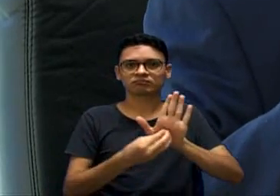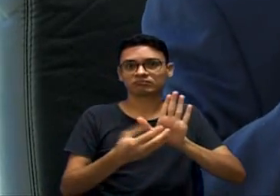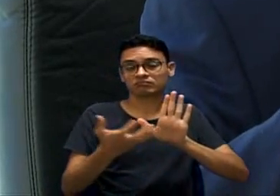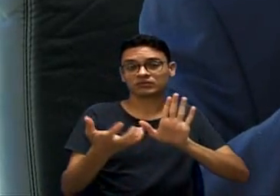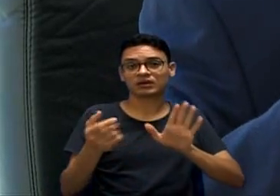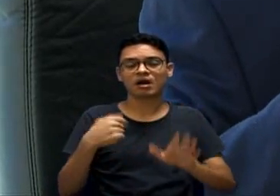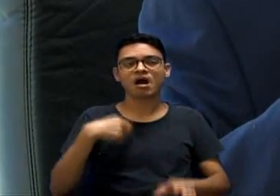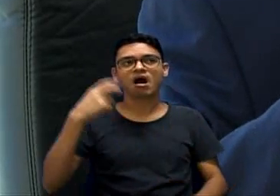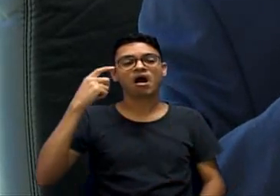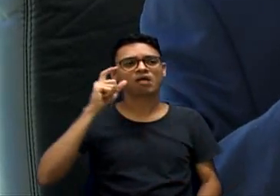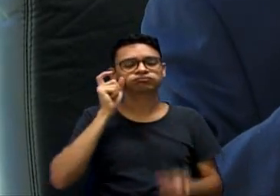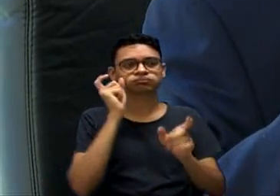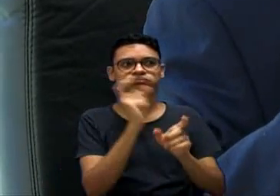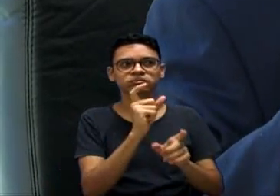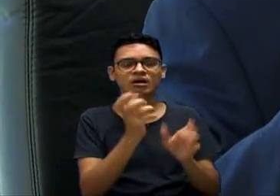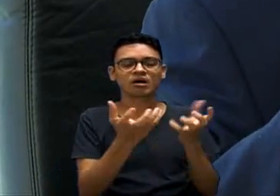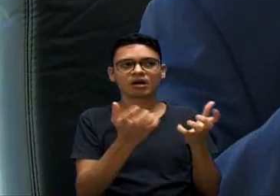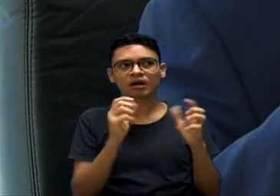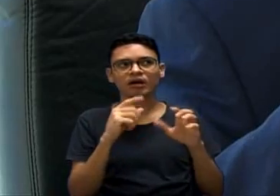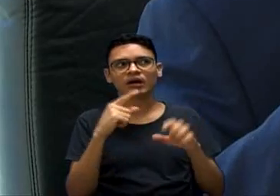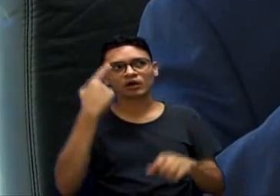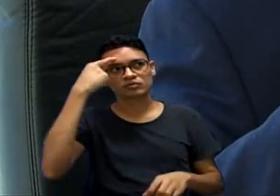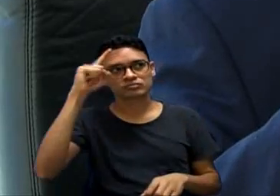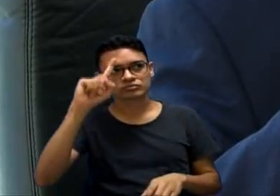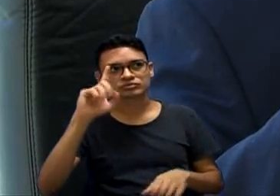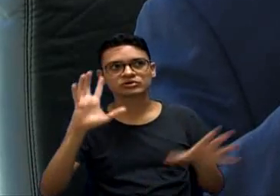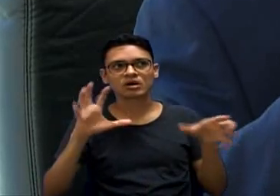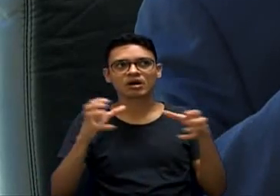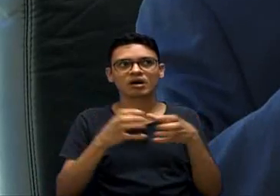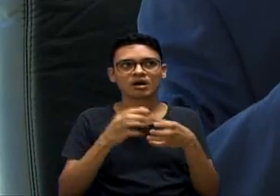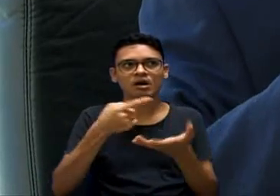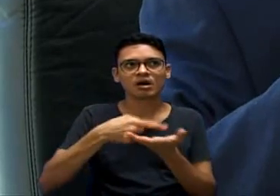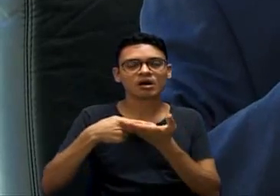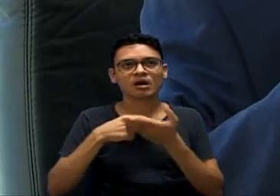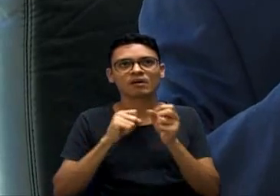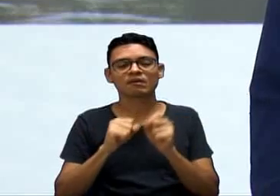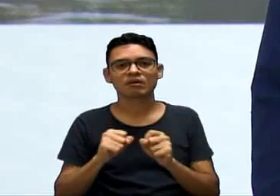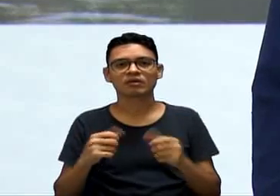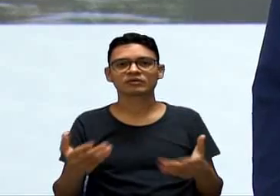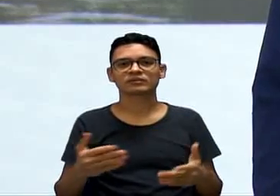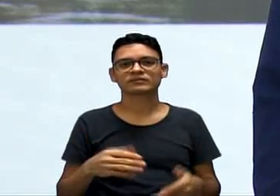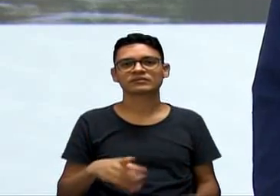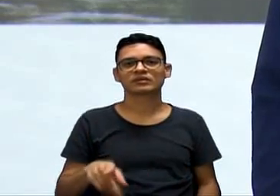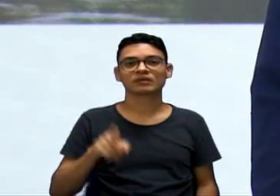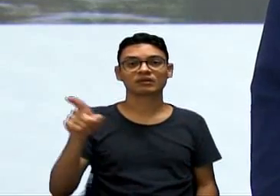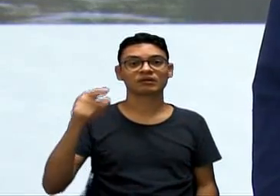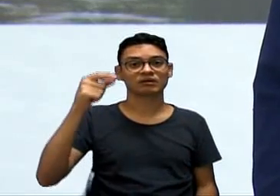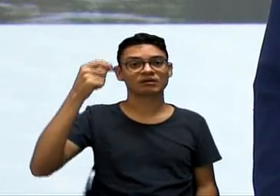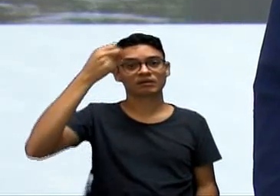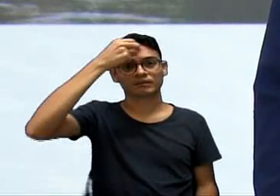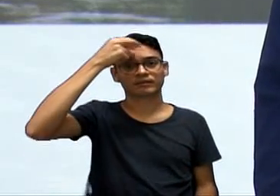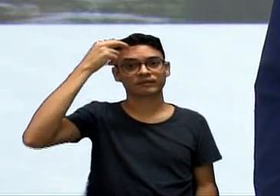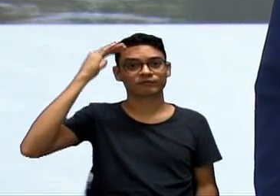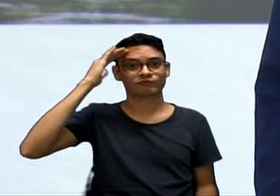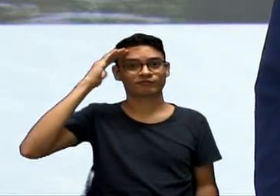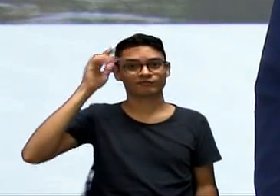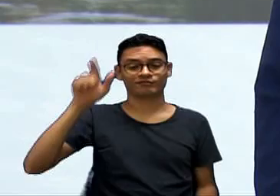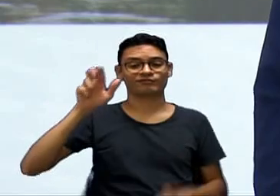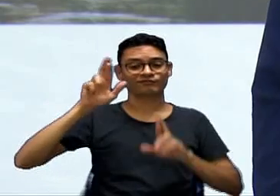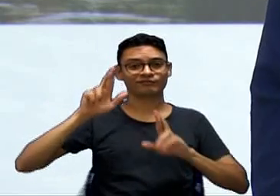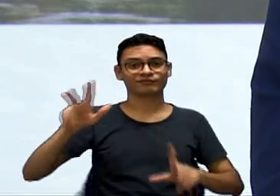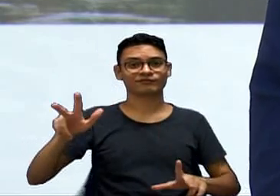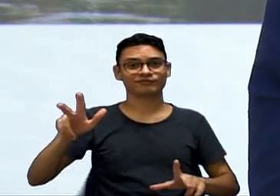se interessarem em participar desse tipo de ação coletiva. A prefeitura entendeu que é ela que tem que realizar palestras, então,